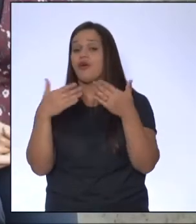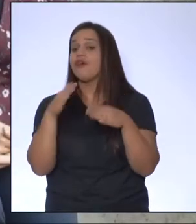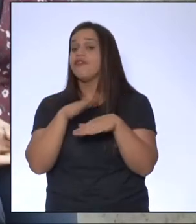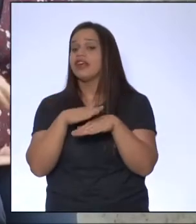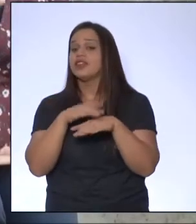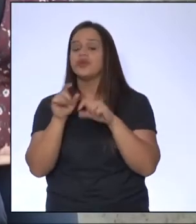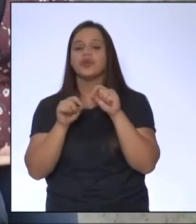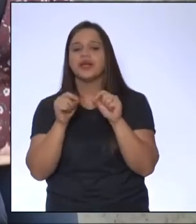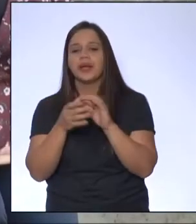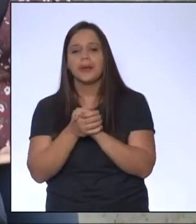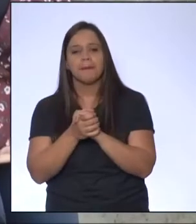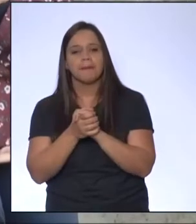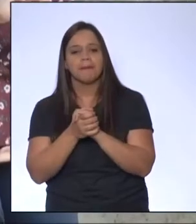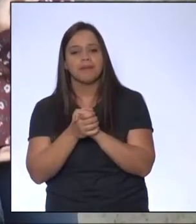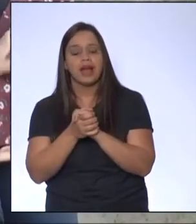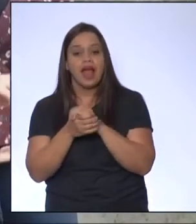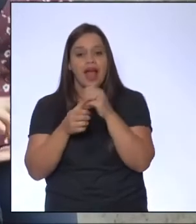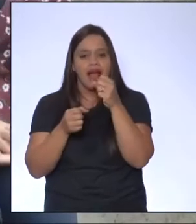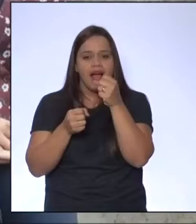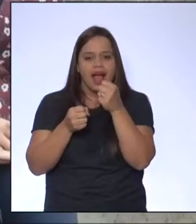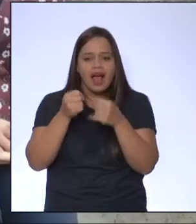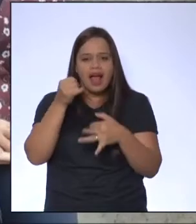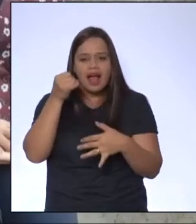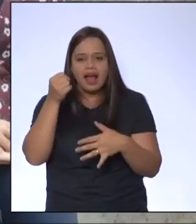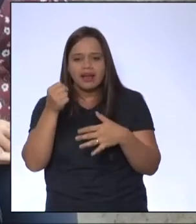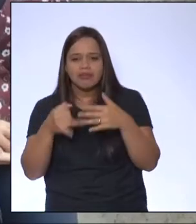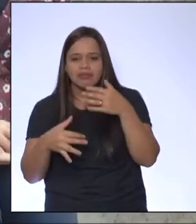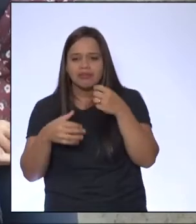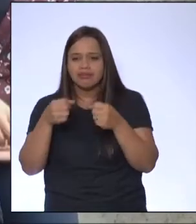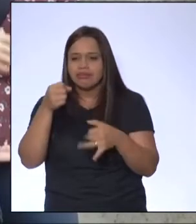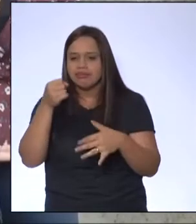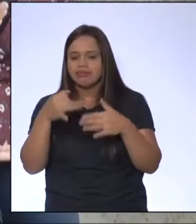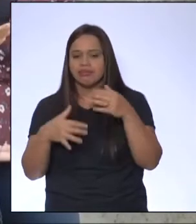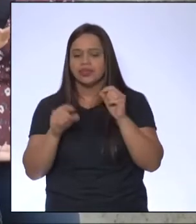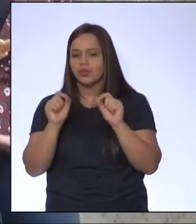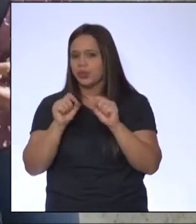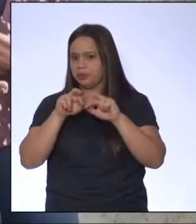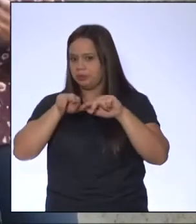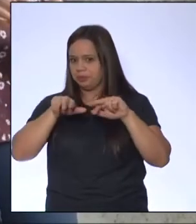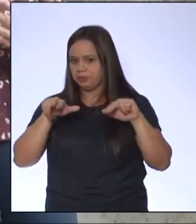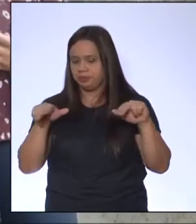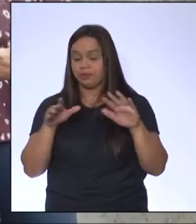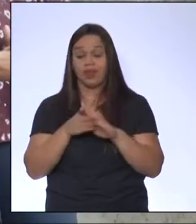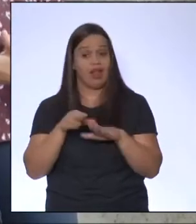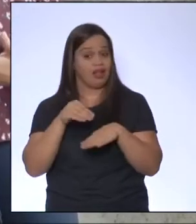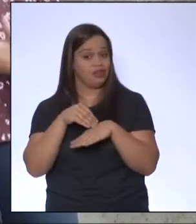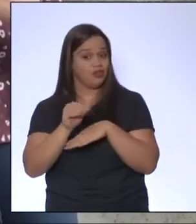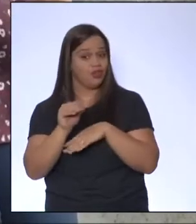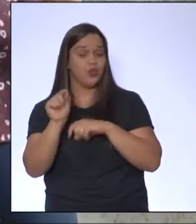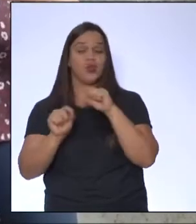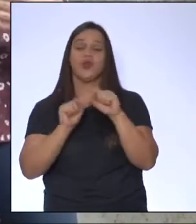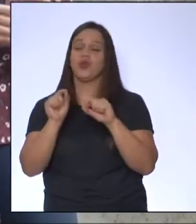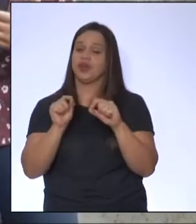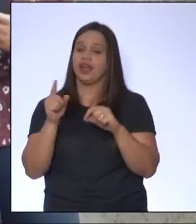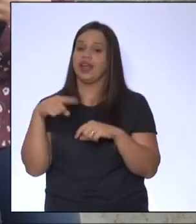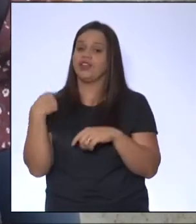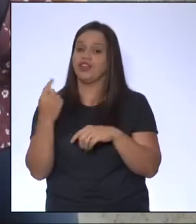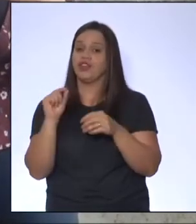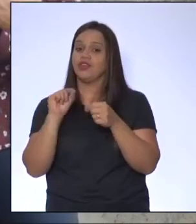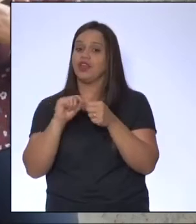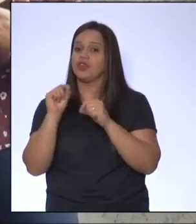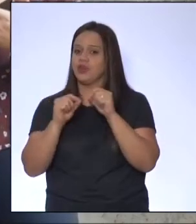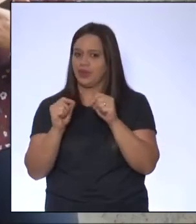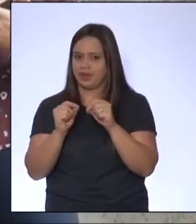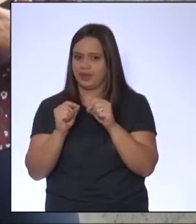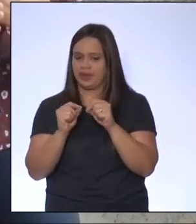agora? Descrevemos os seus elementos. Bom, uma dica é a gente fazer isso seguindo cada